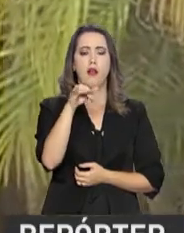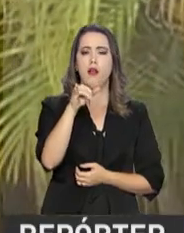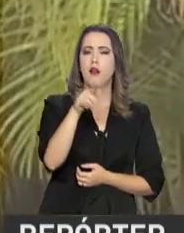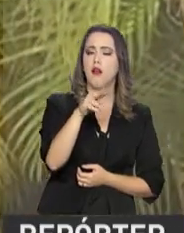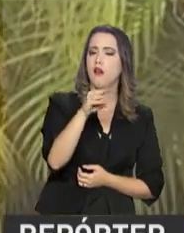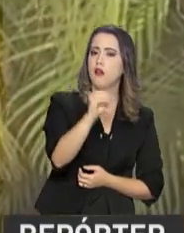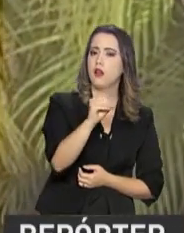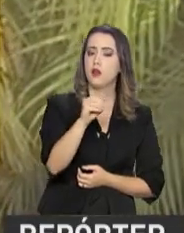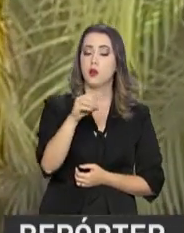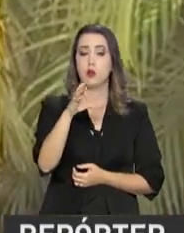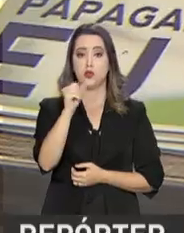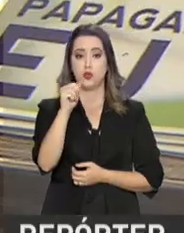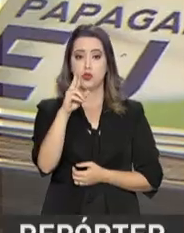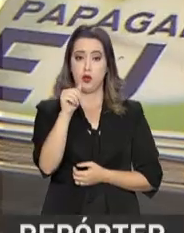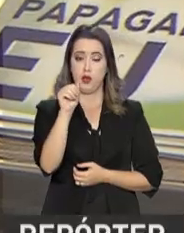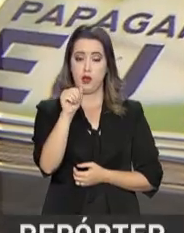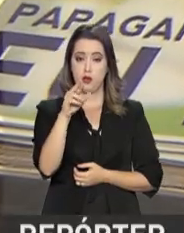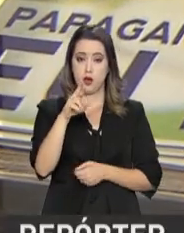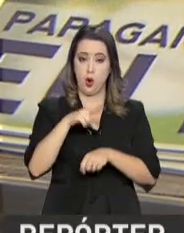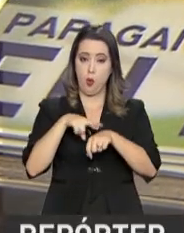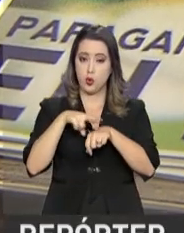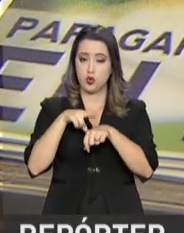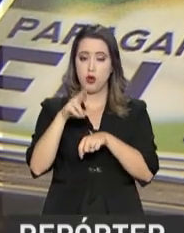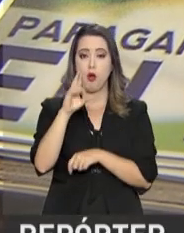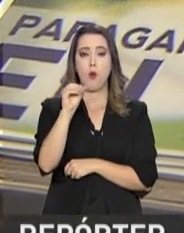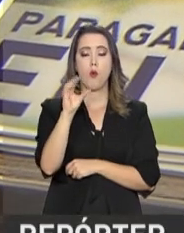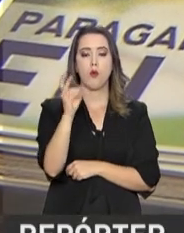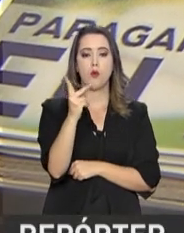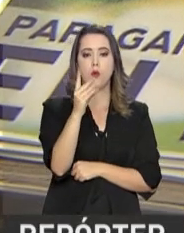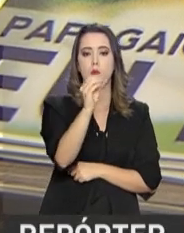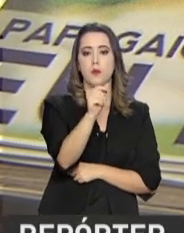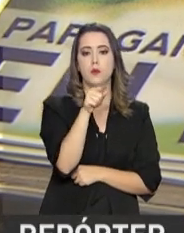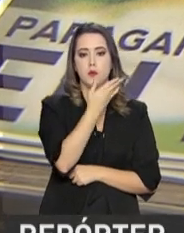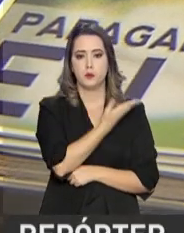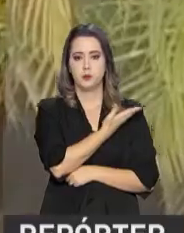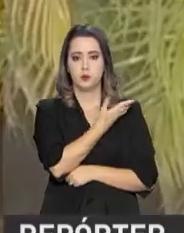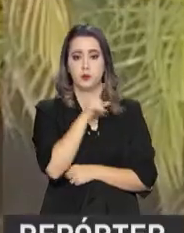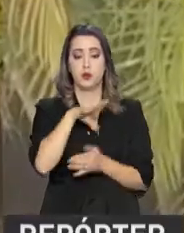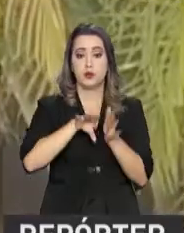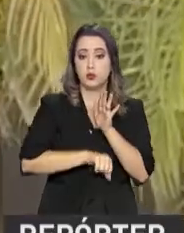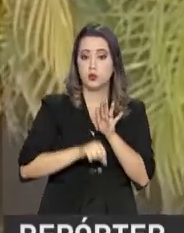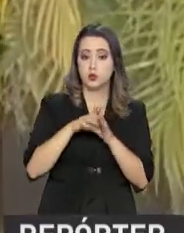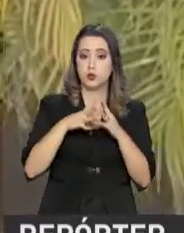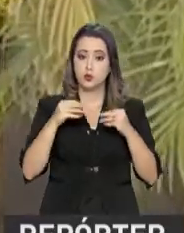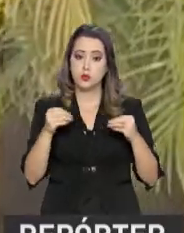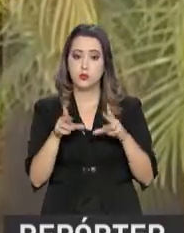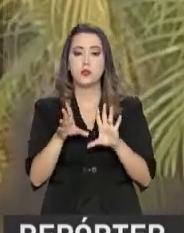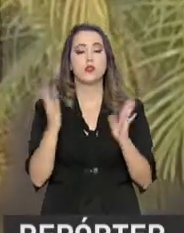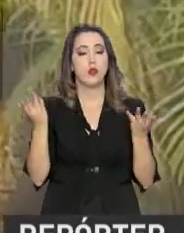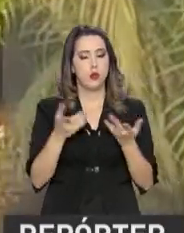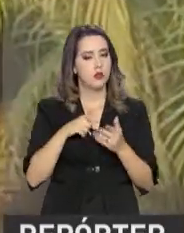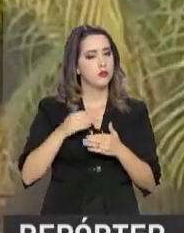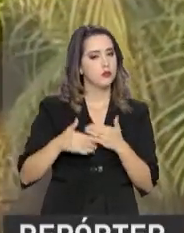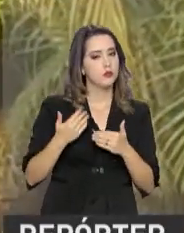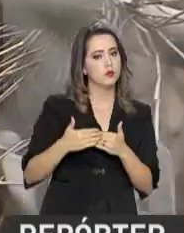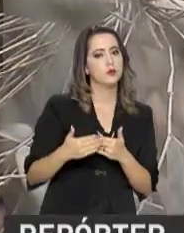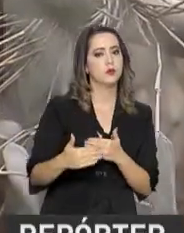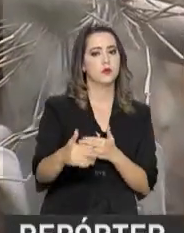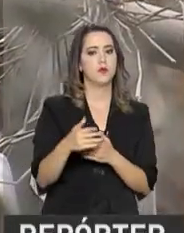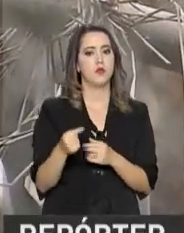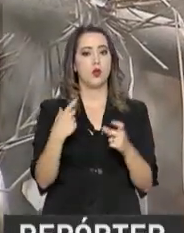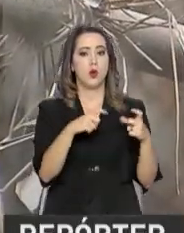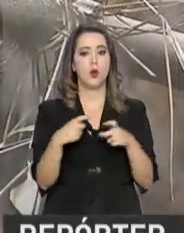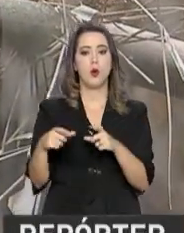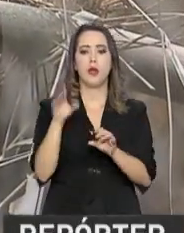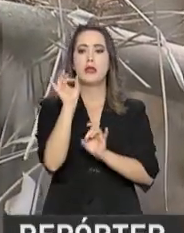conseguiu tirar da lista do momento por iniciativas de projeto conservação que existe há muito tempo que é da ips que não conhecemos artificiais espécies